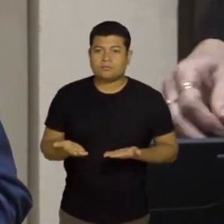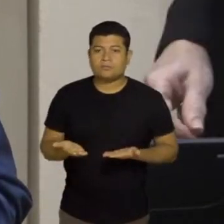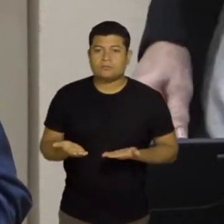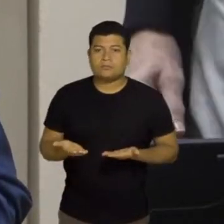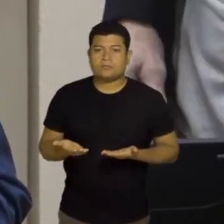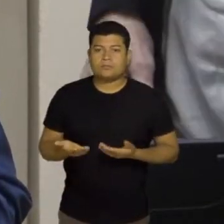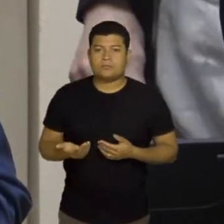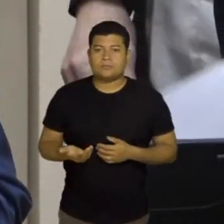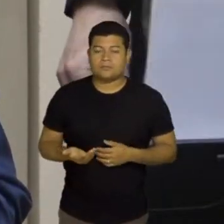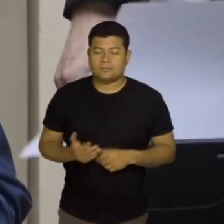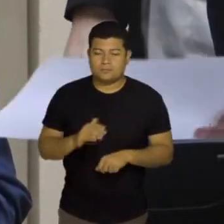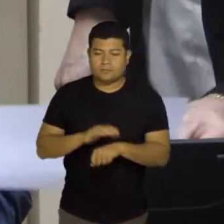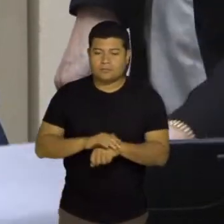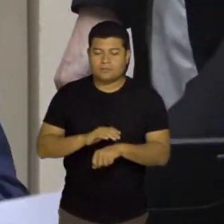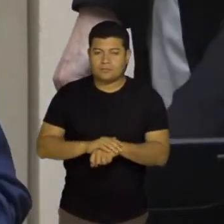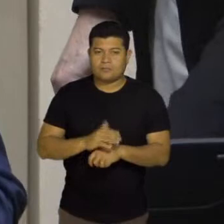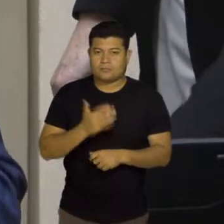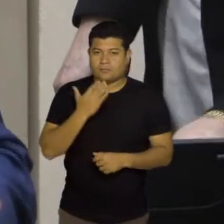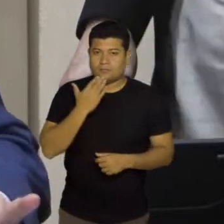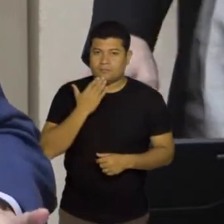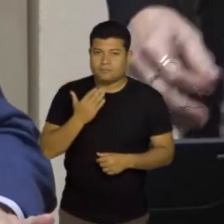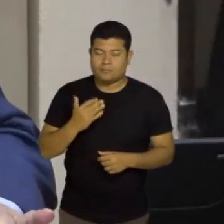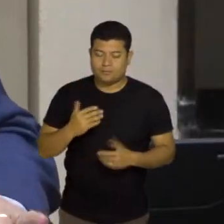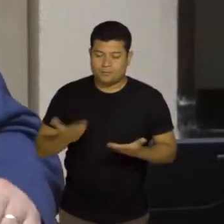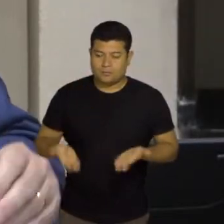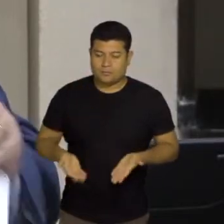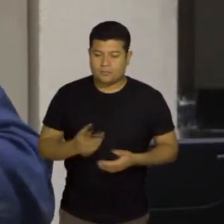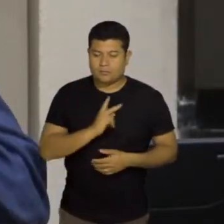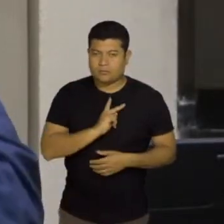por solicitação deste presidente,